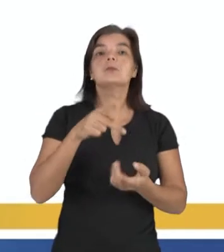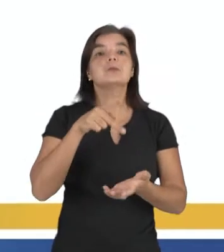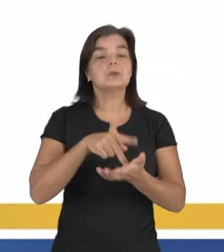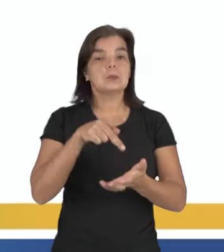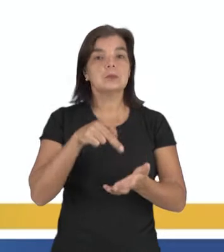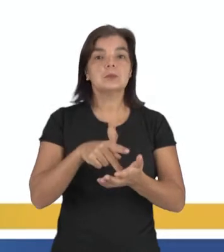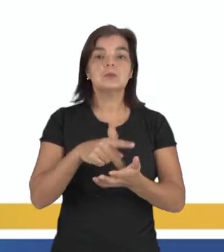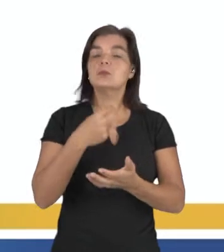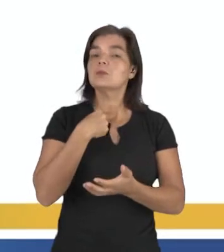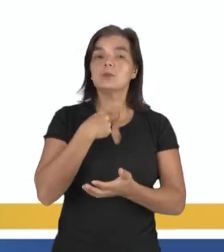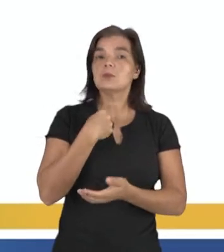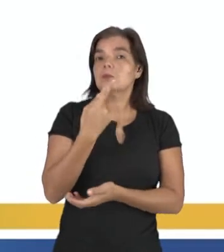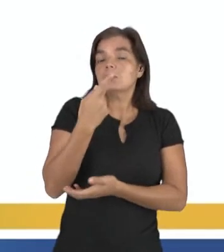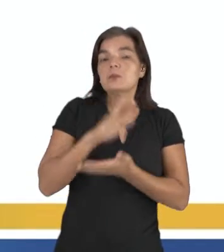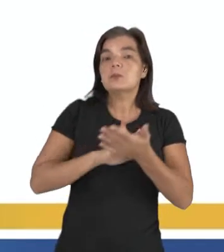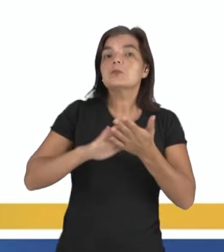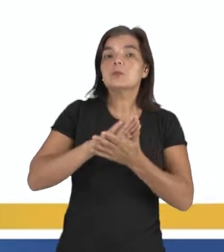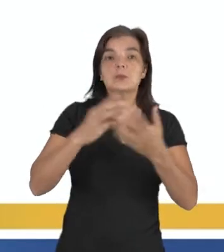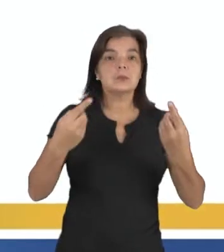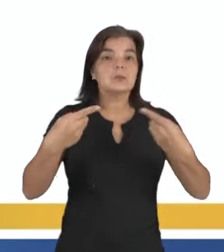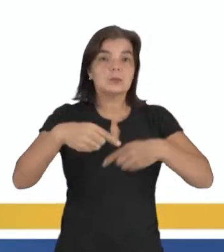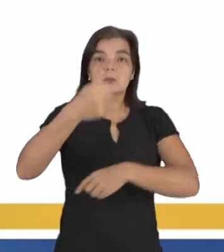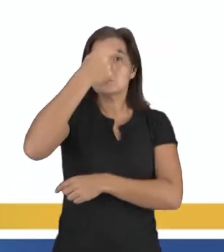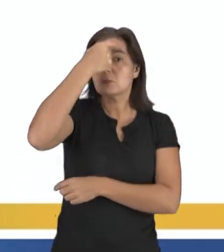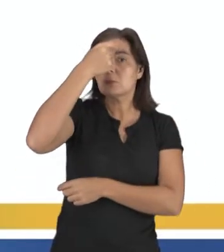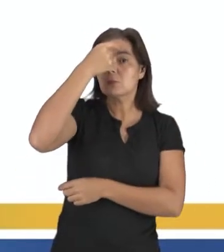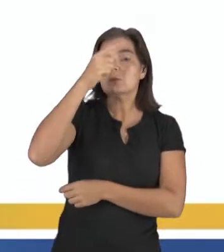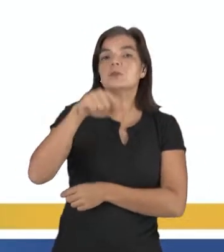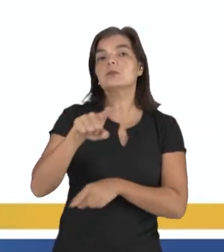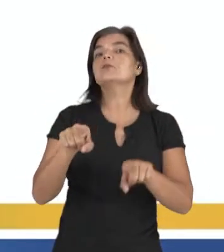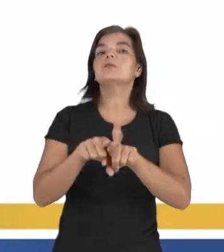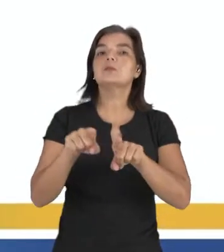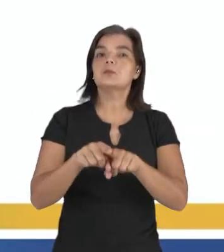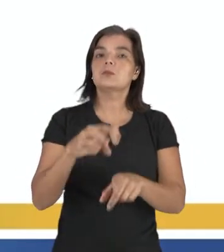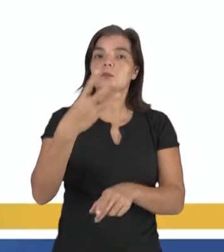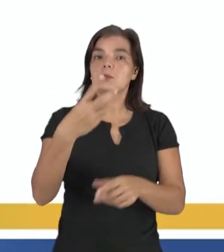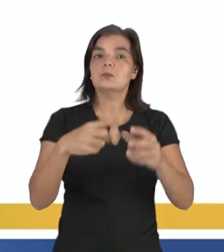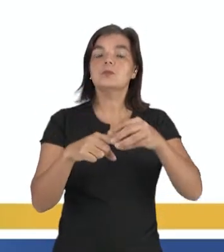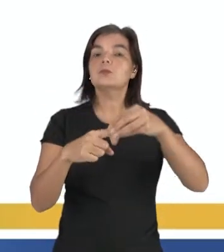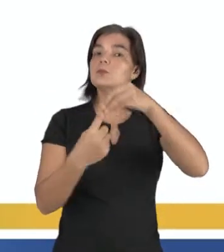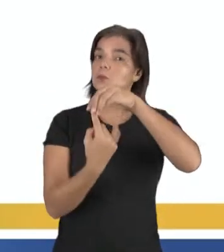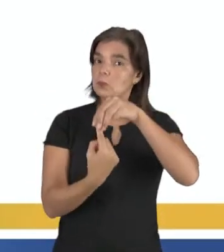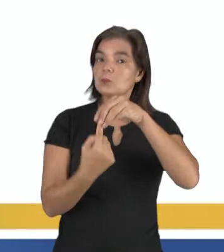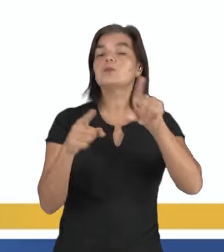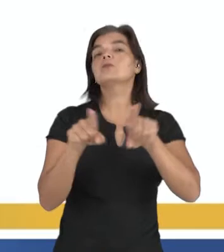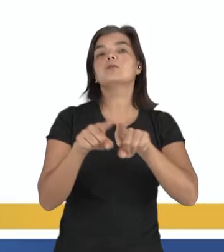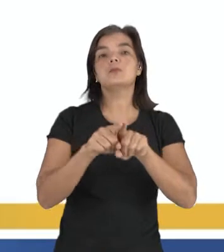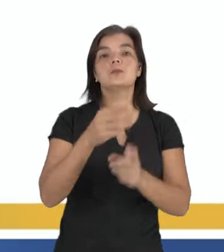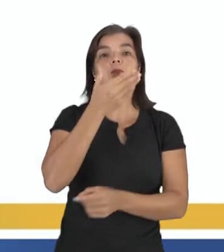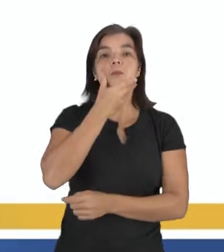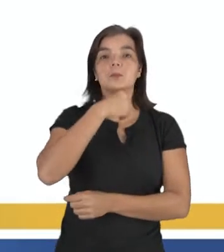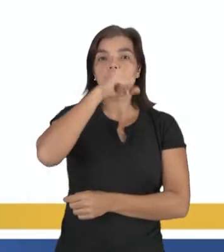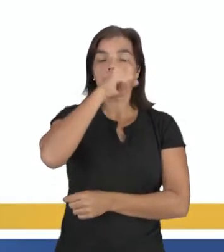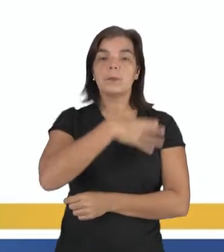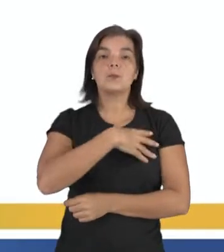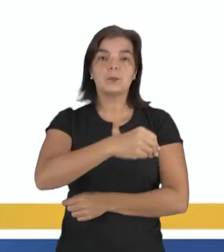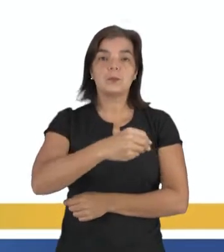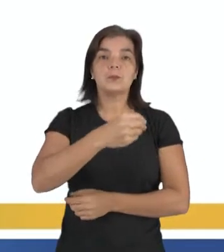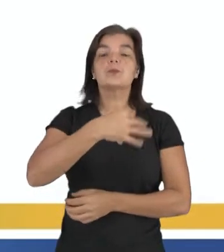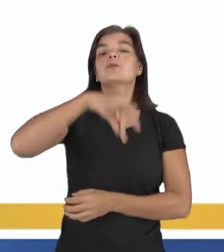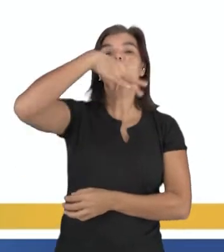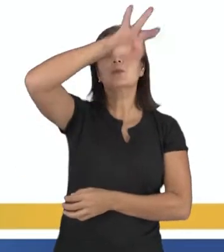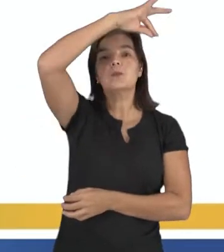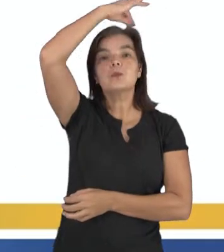verdade incontestável, mesmo que ela desafie a razão. É 1 em 3 ou é 3 em 1, que é o Pai, o Filho e o